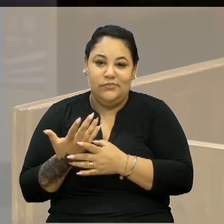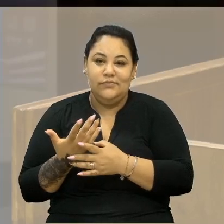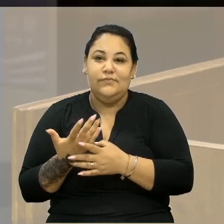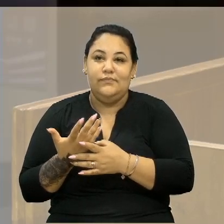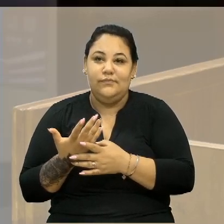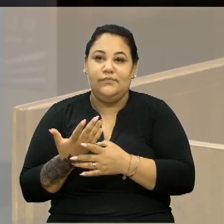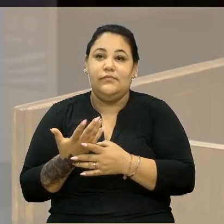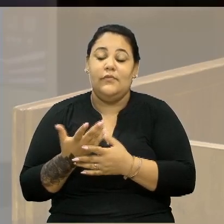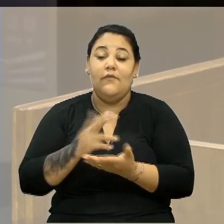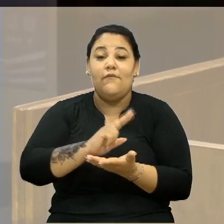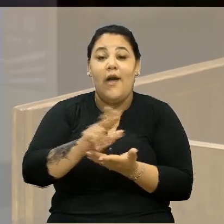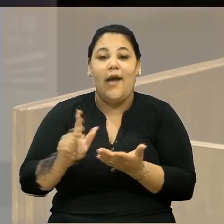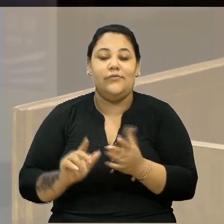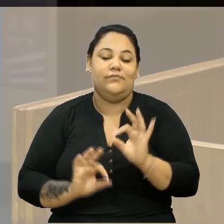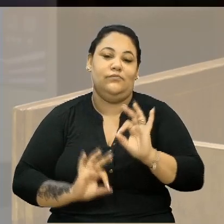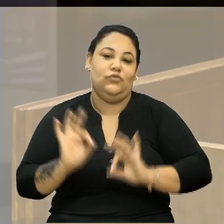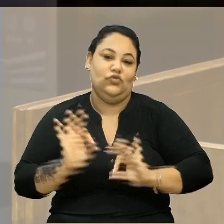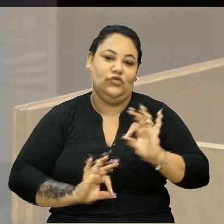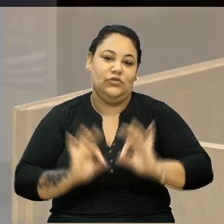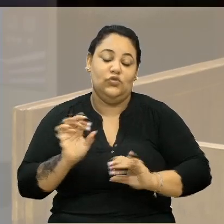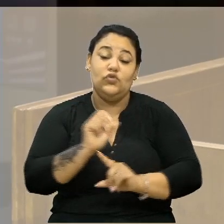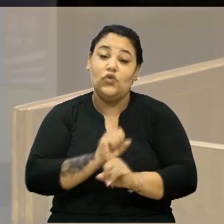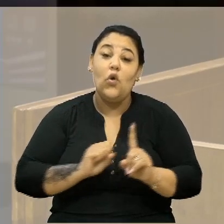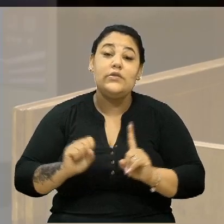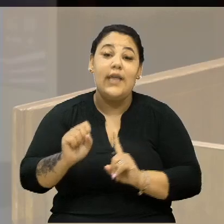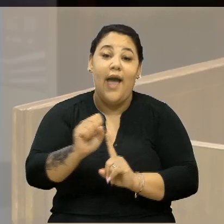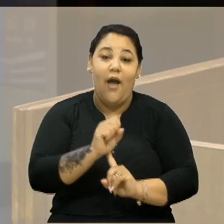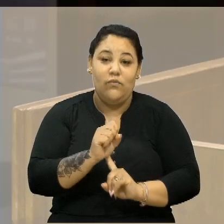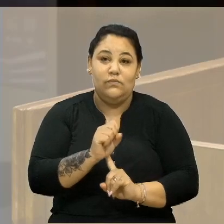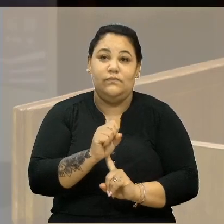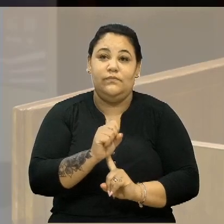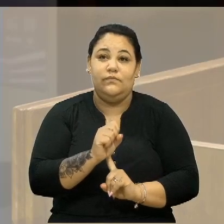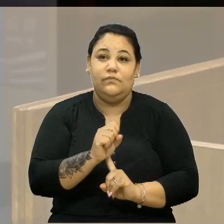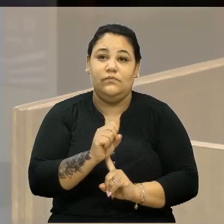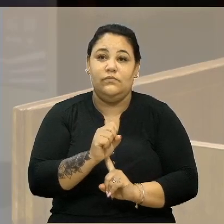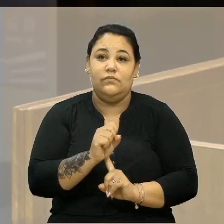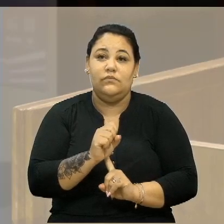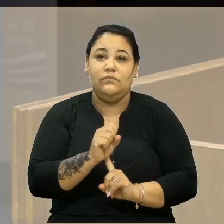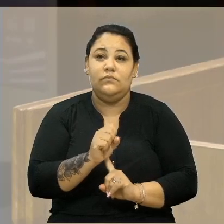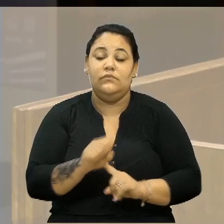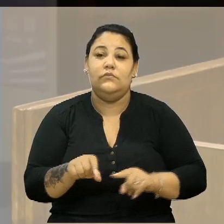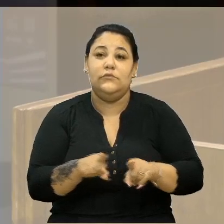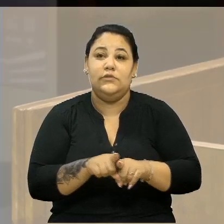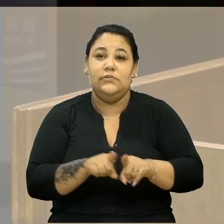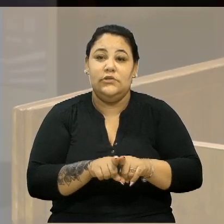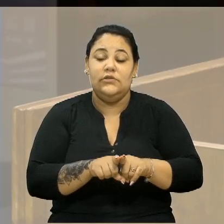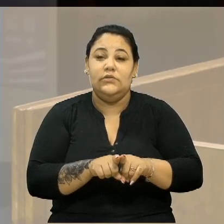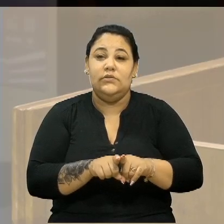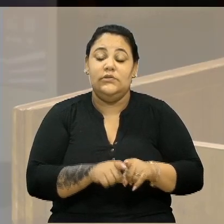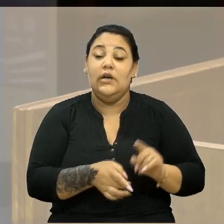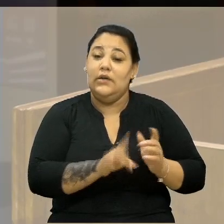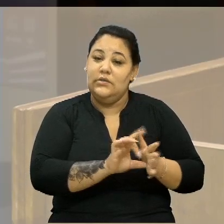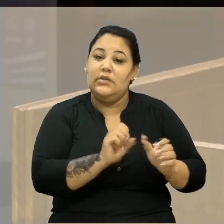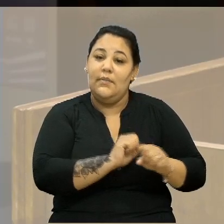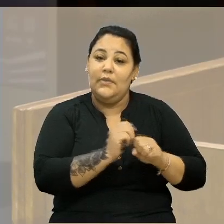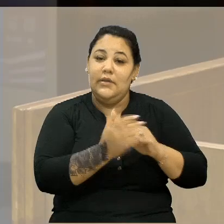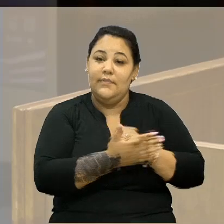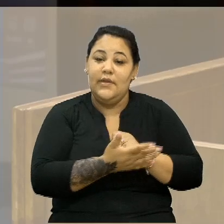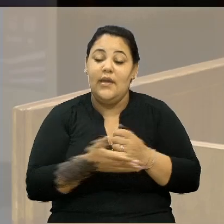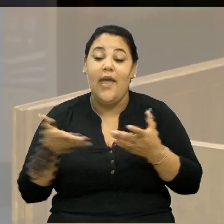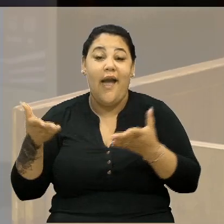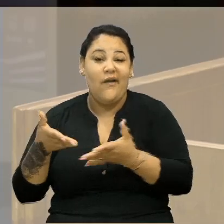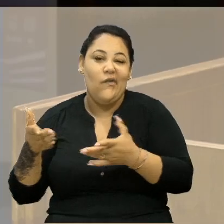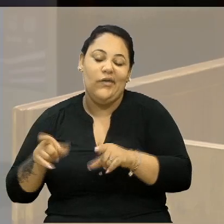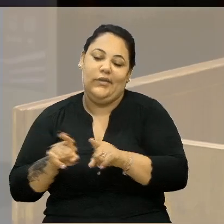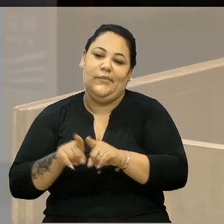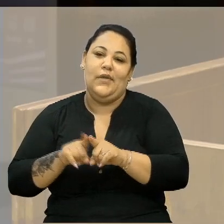de diversos projetos sociais, uma pandemia e, mais recentemente, uma tragédia